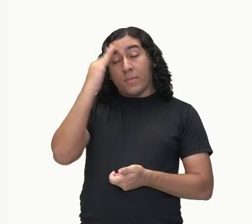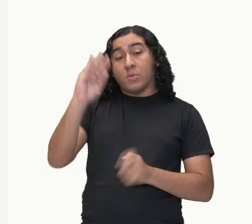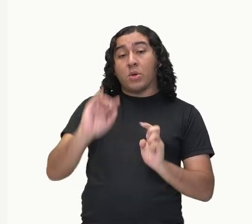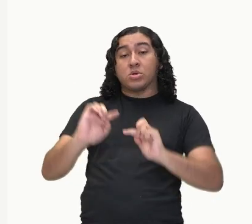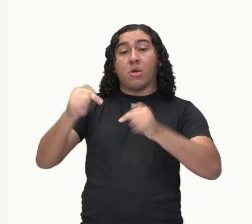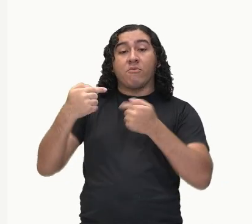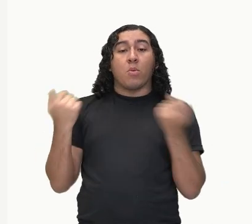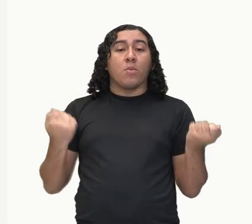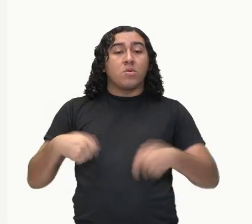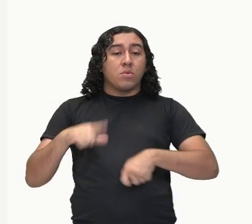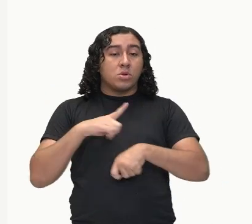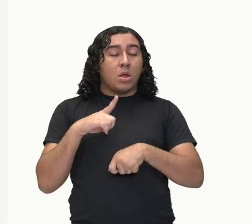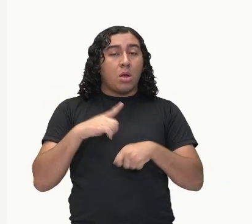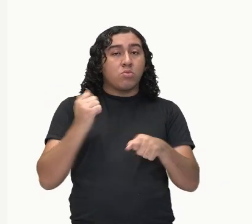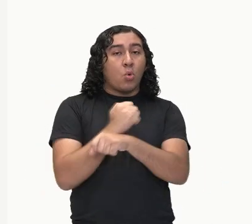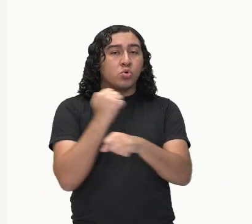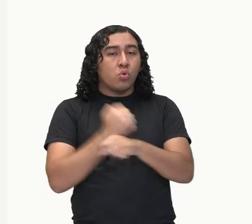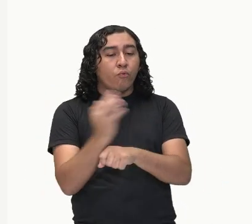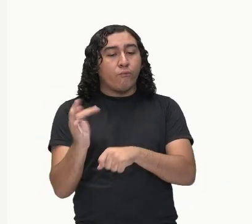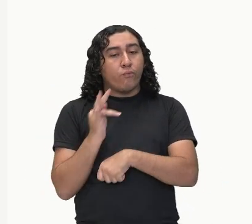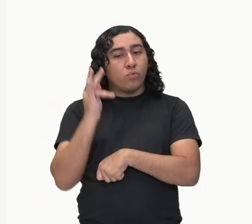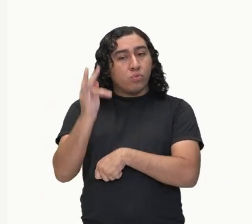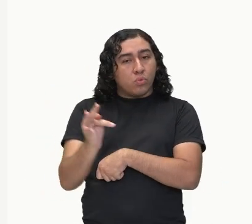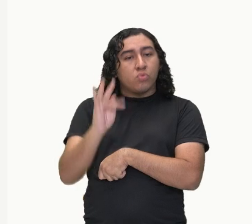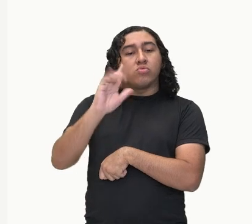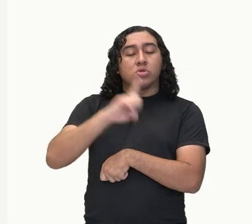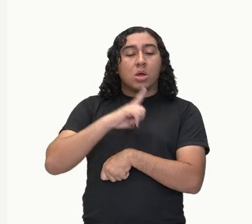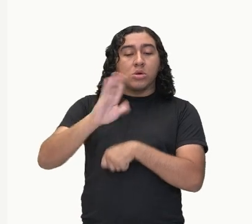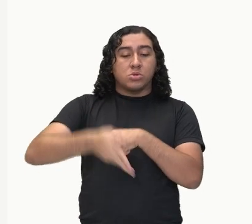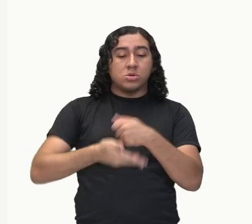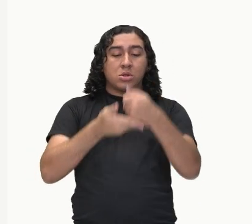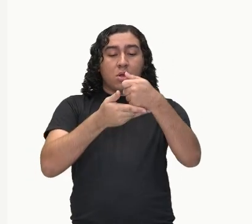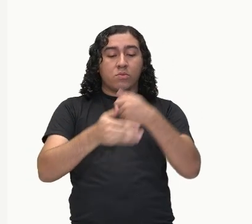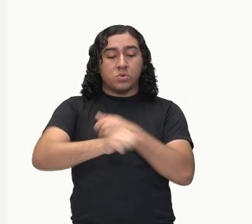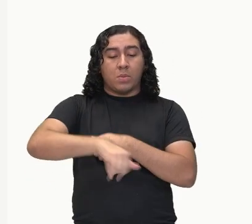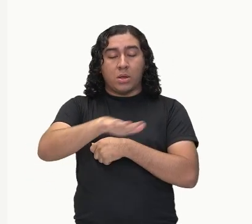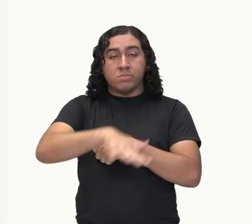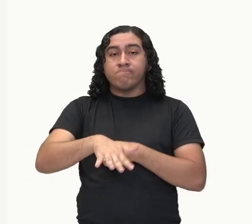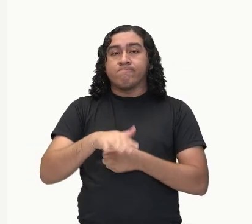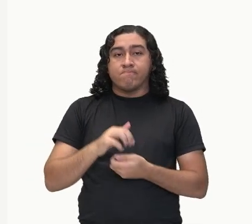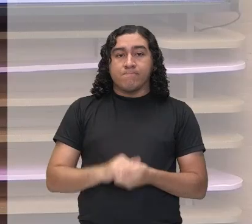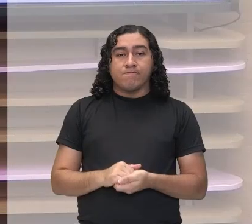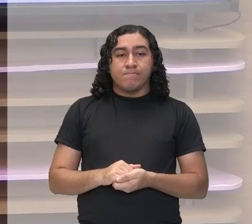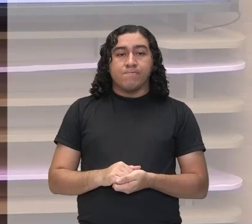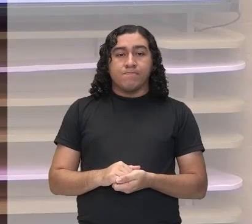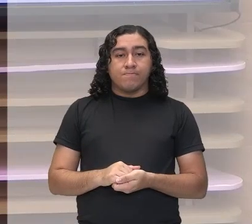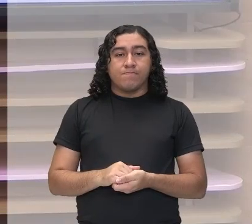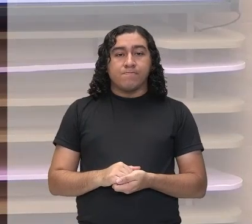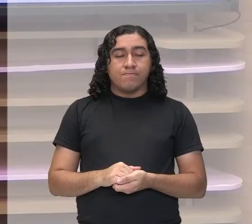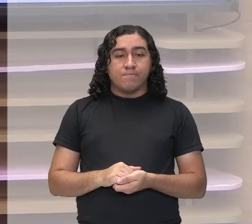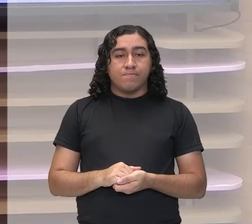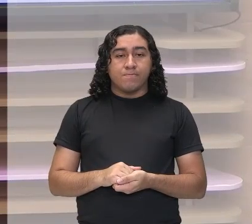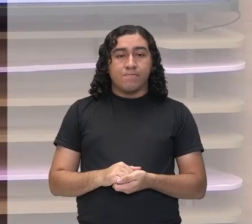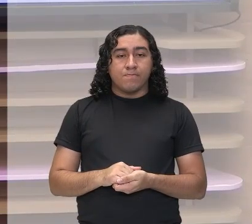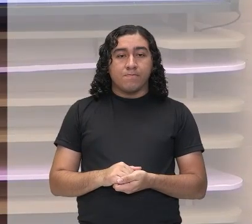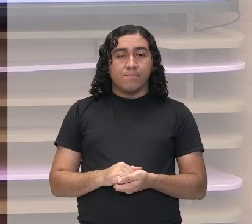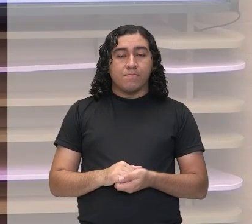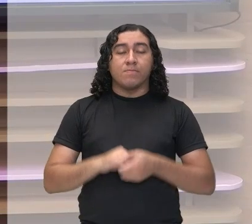desafios para que se construa um ambiente sustentável. Então, trago aí para